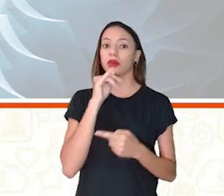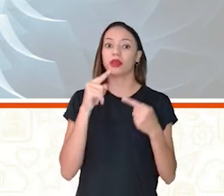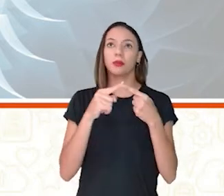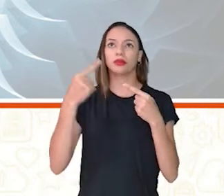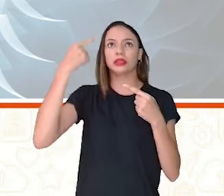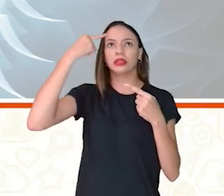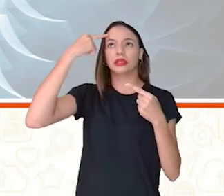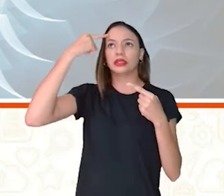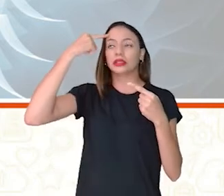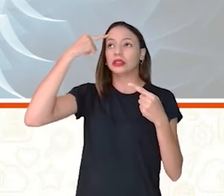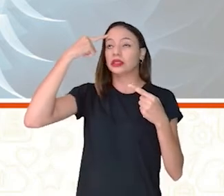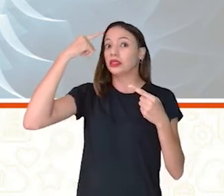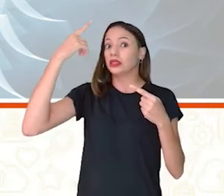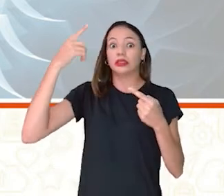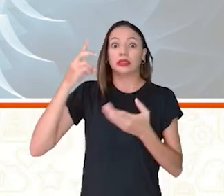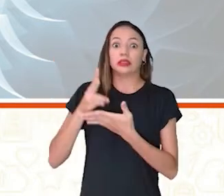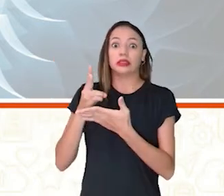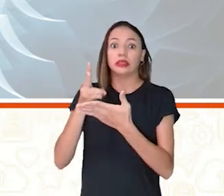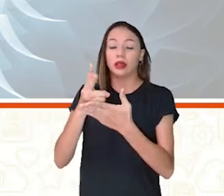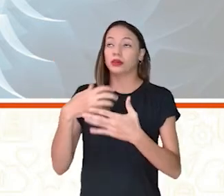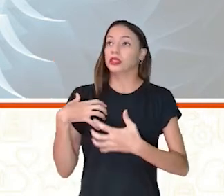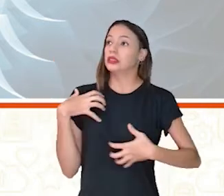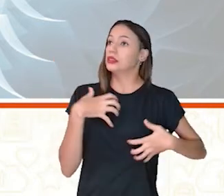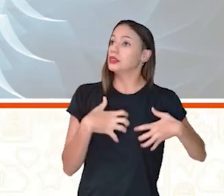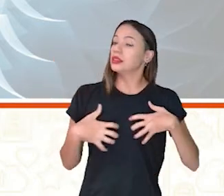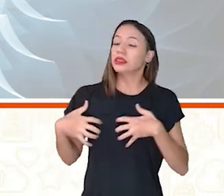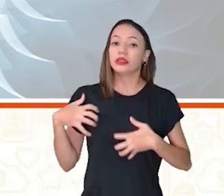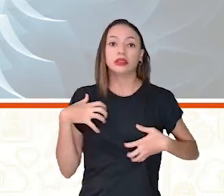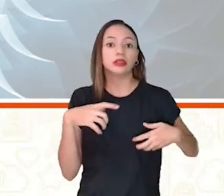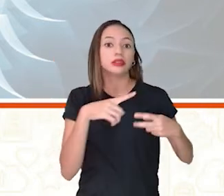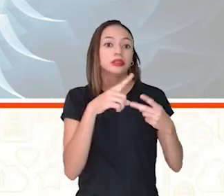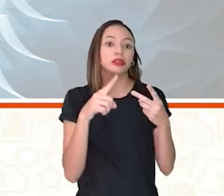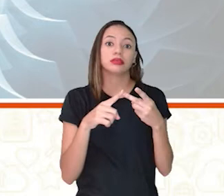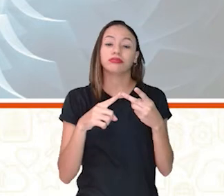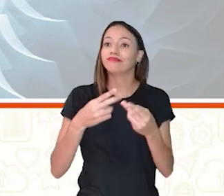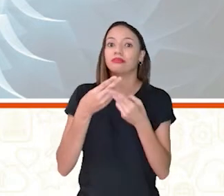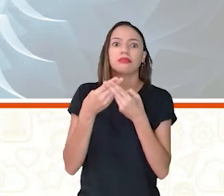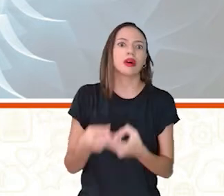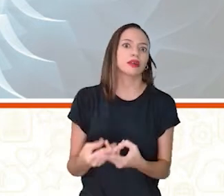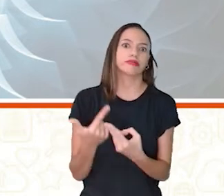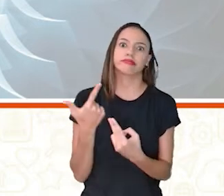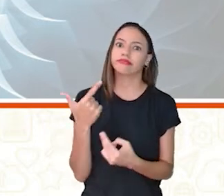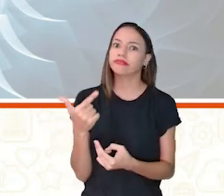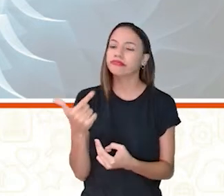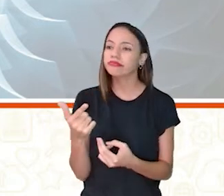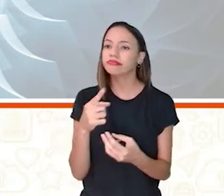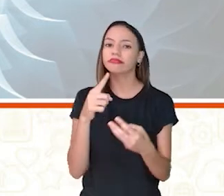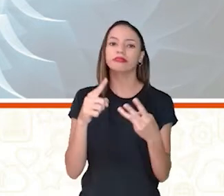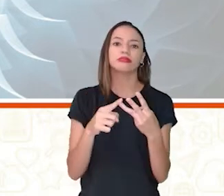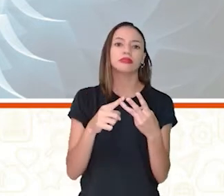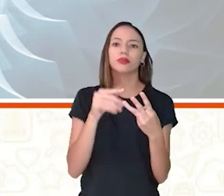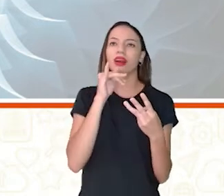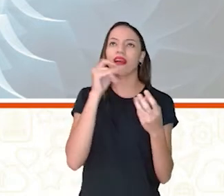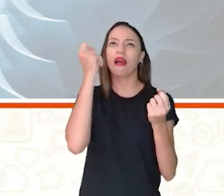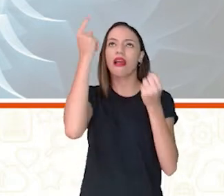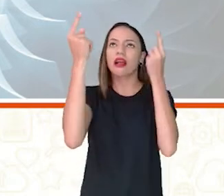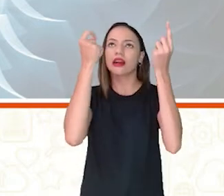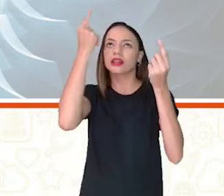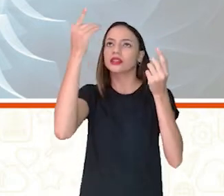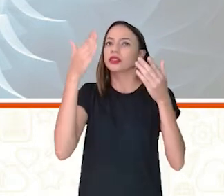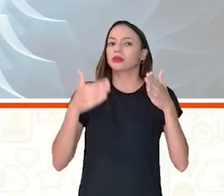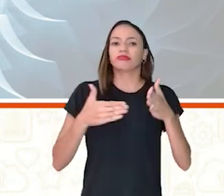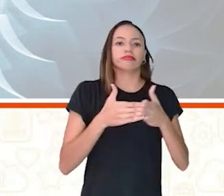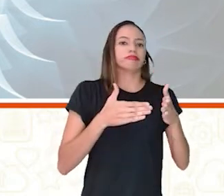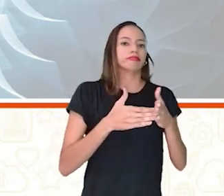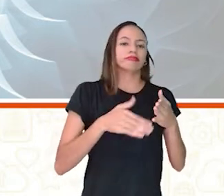hiperpensante, pensamentos o tempo todo, agitação, impaciência, bloqueio criativo,